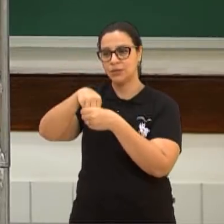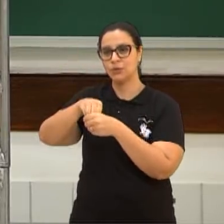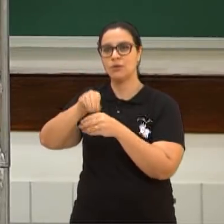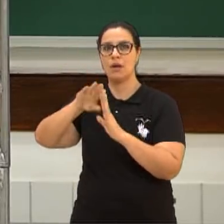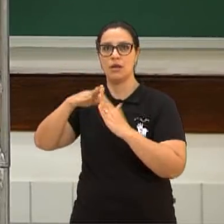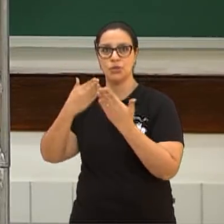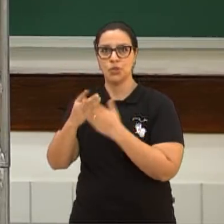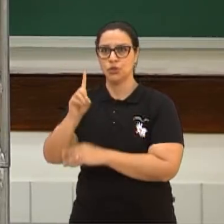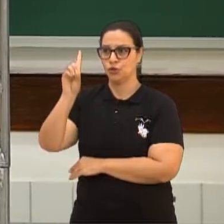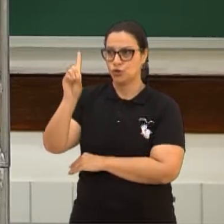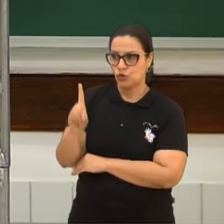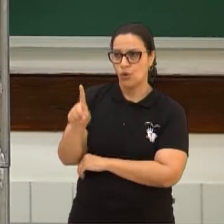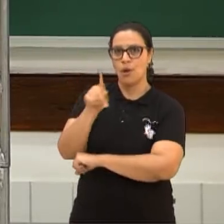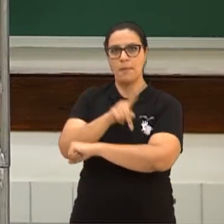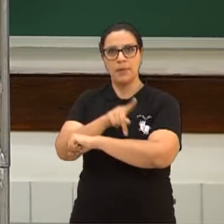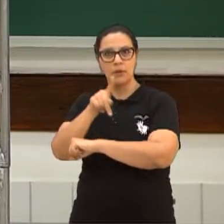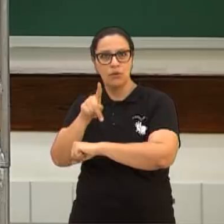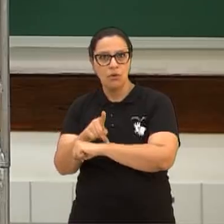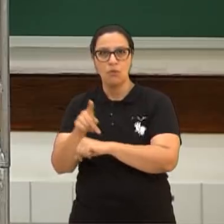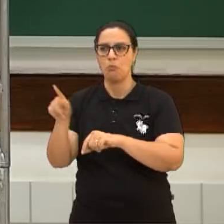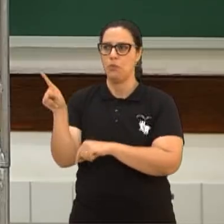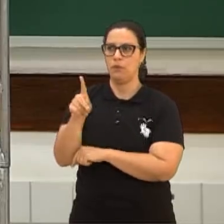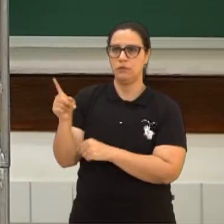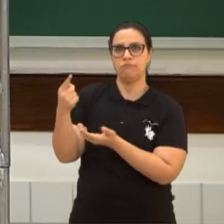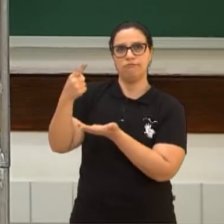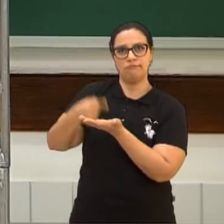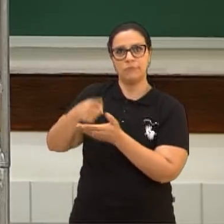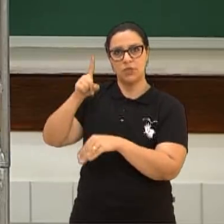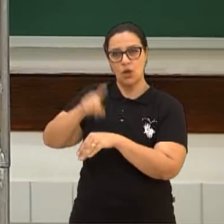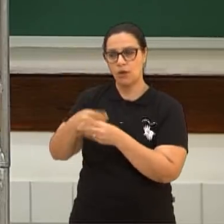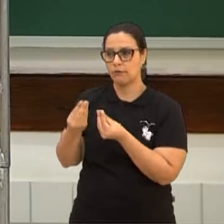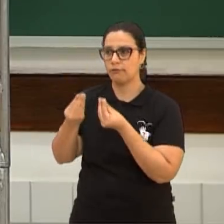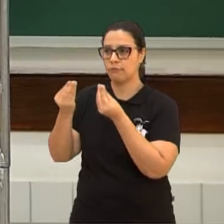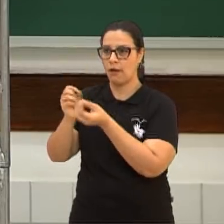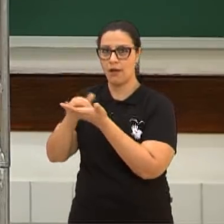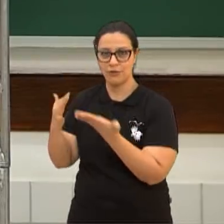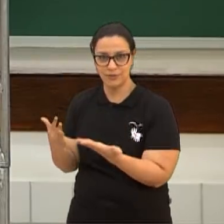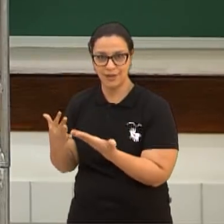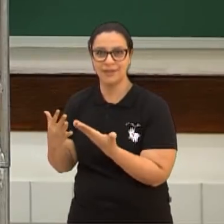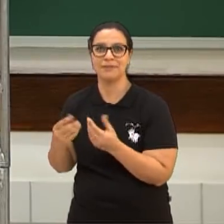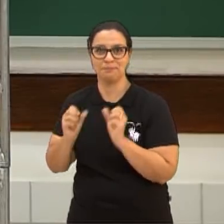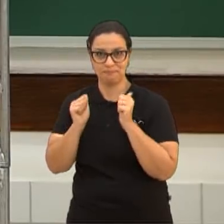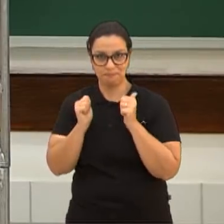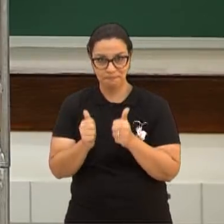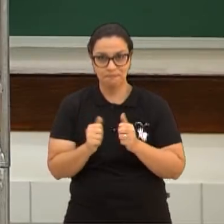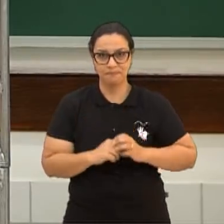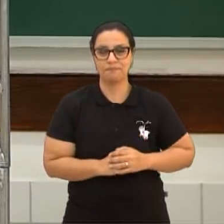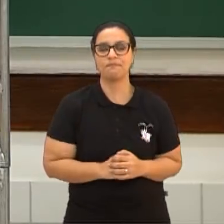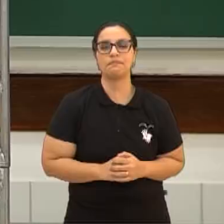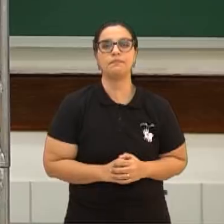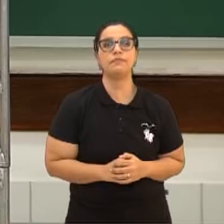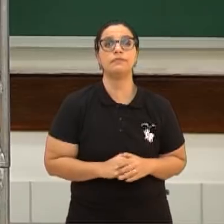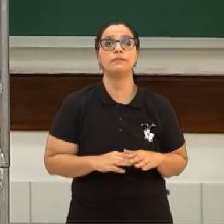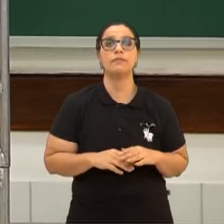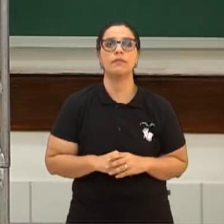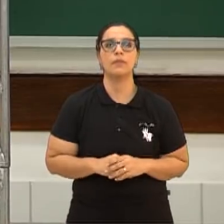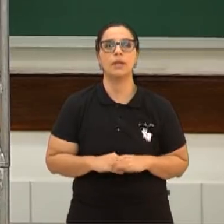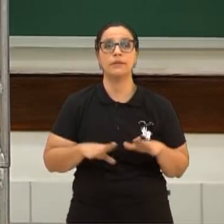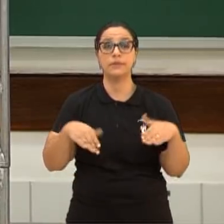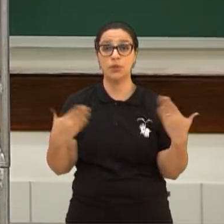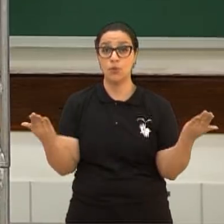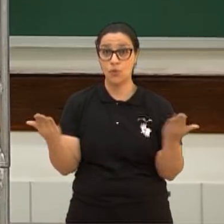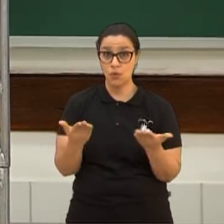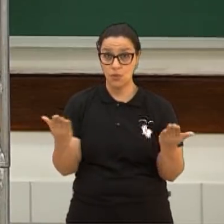diretor, diretora, os pedagogos, ok? Quem estiver lá disposto para te atender. Bom,